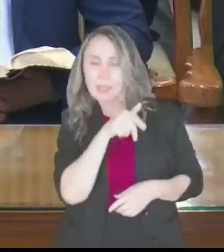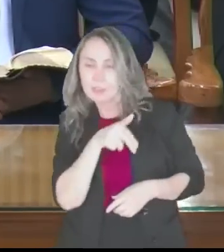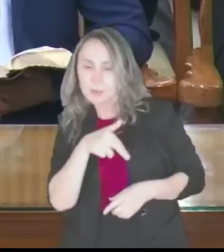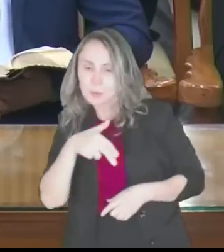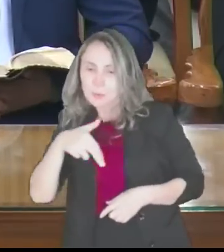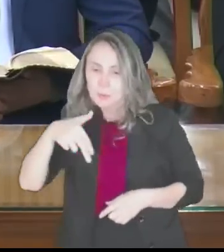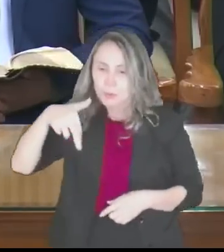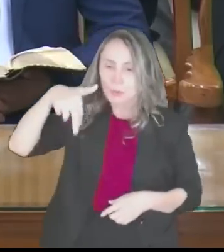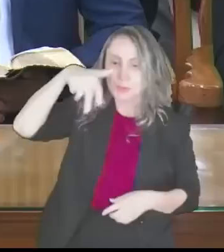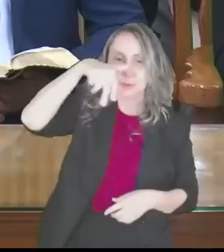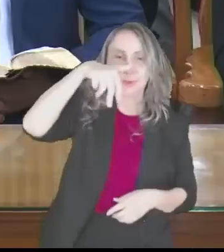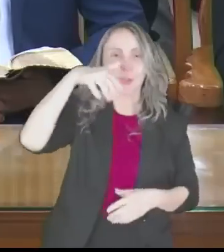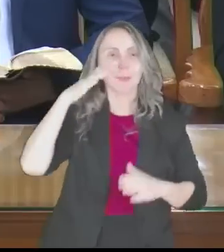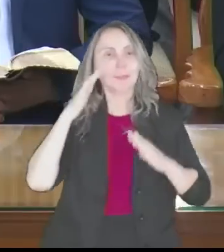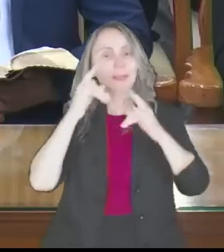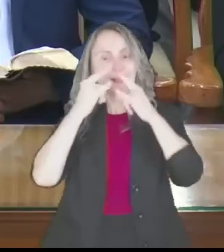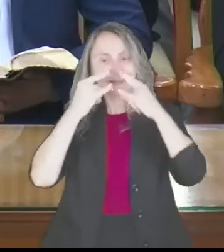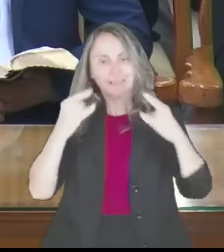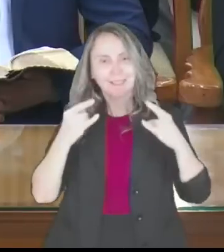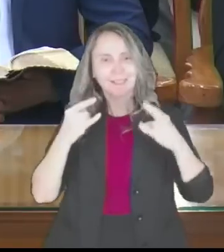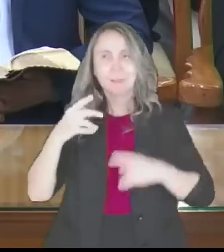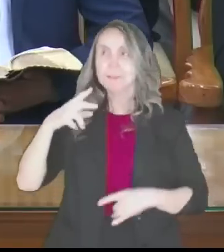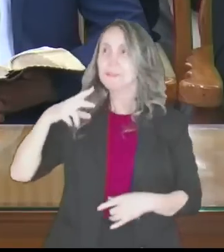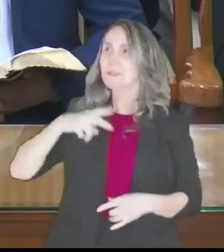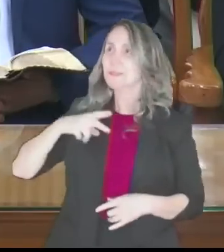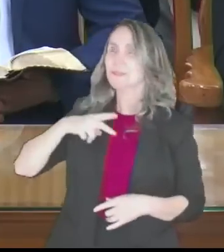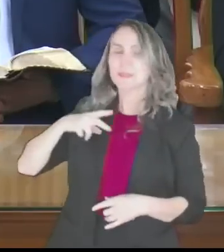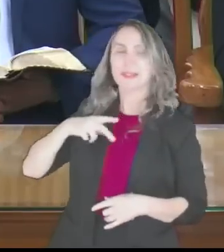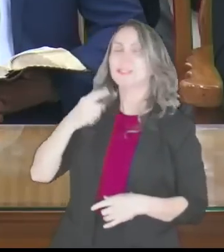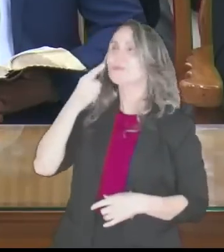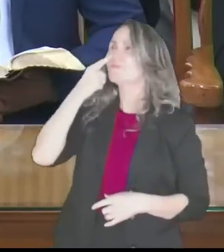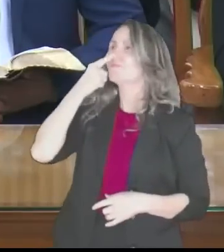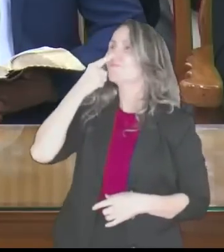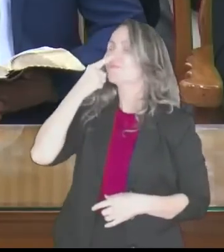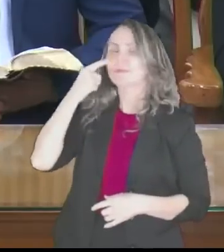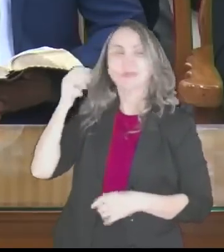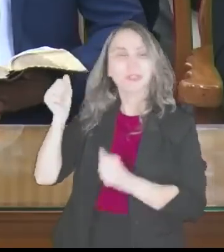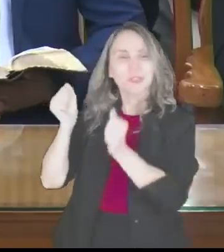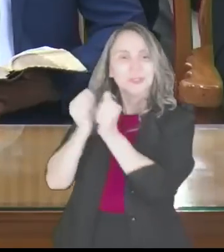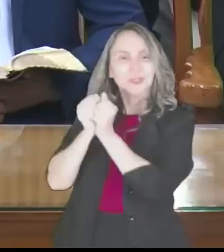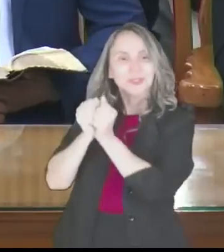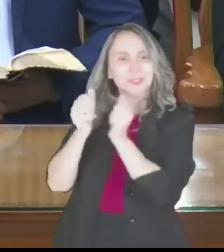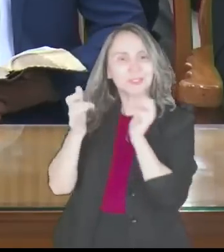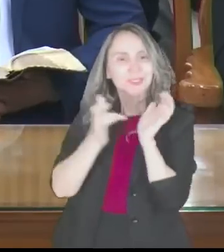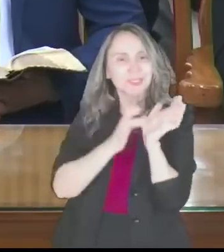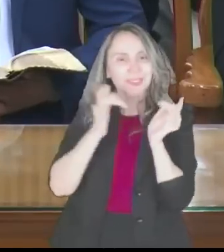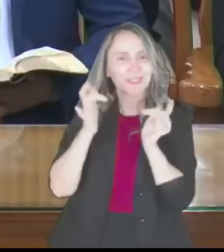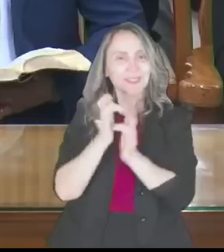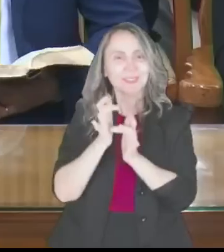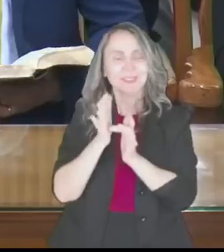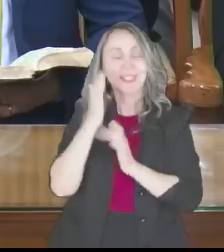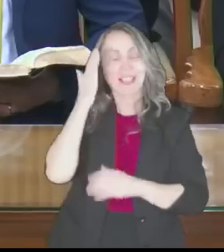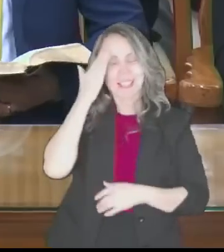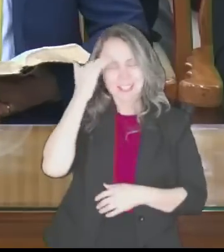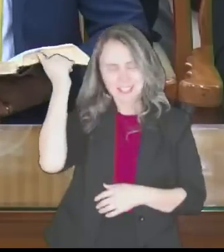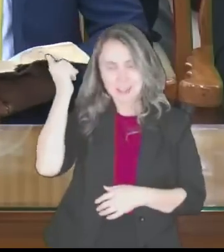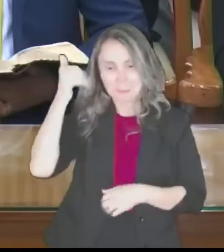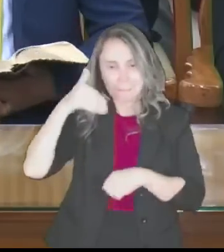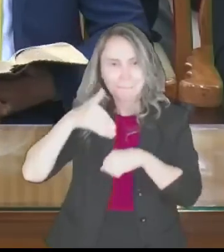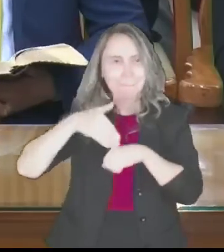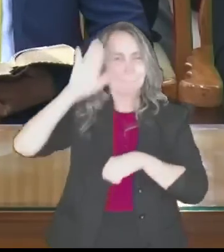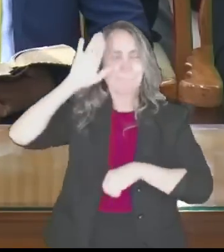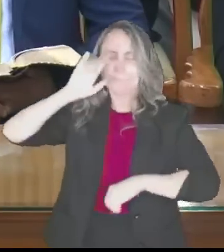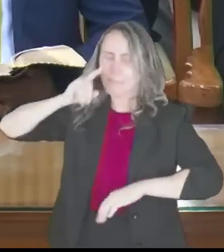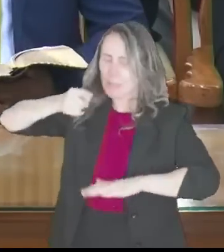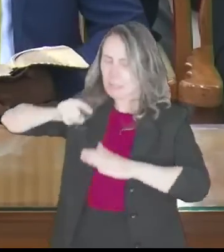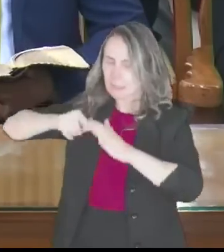Jesus. Porque quem vai no particular com Jesus na câmara sabe mais do que quem